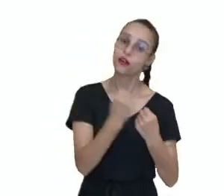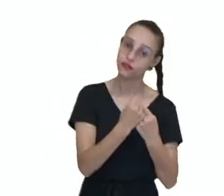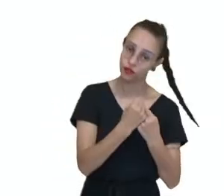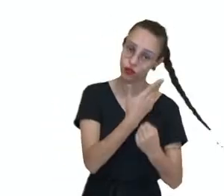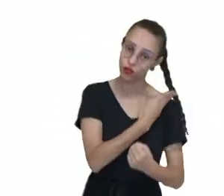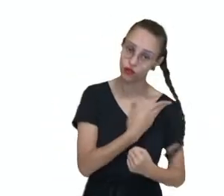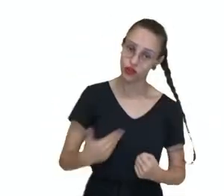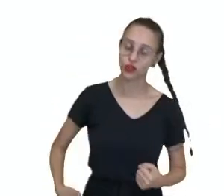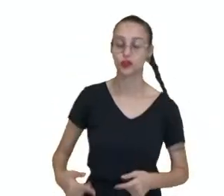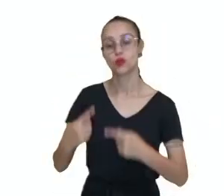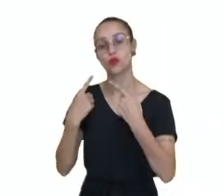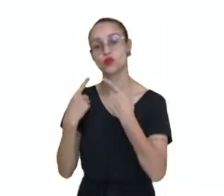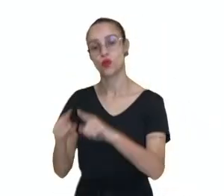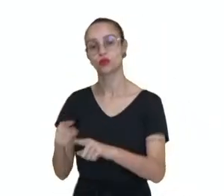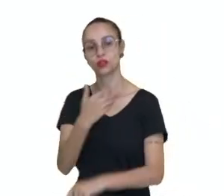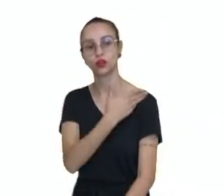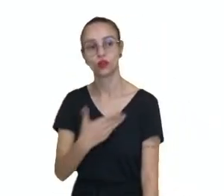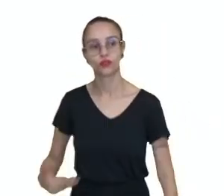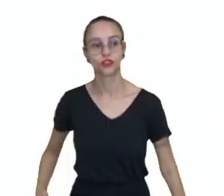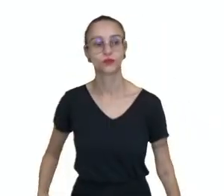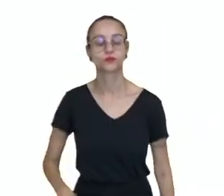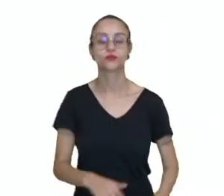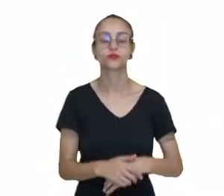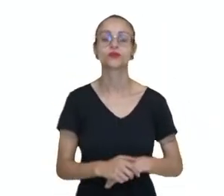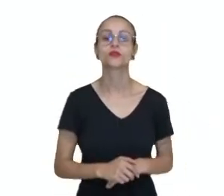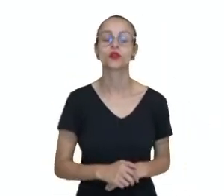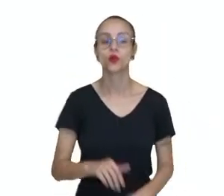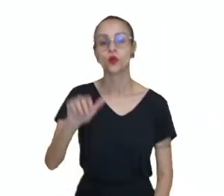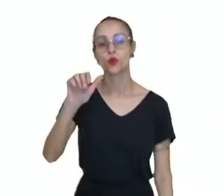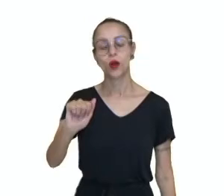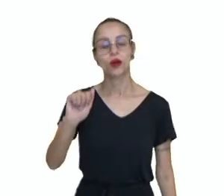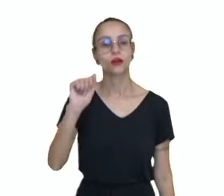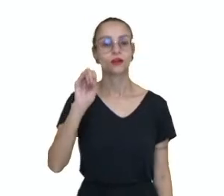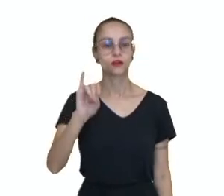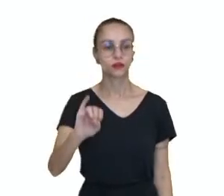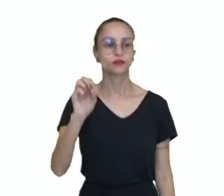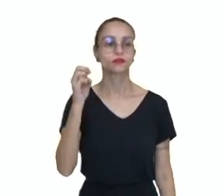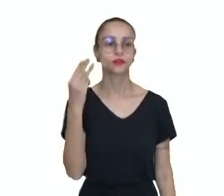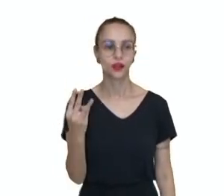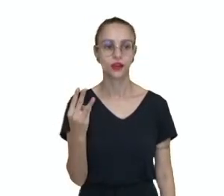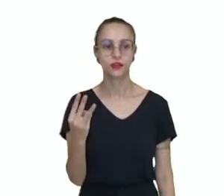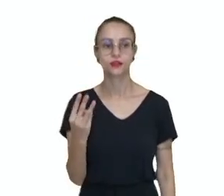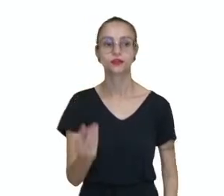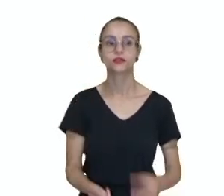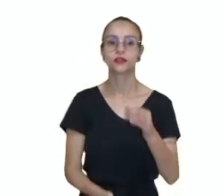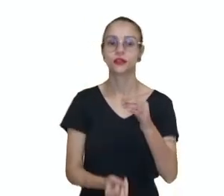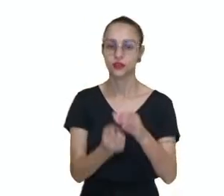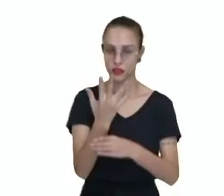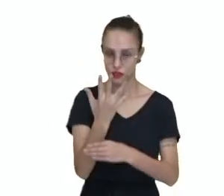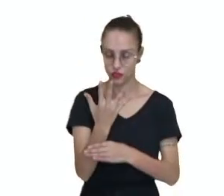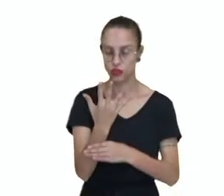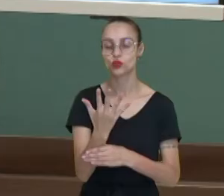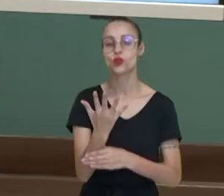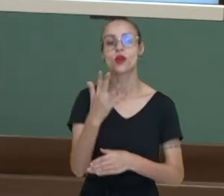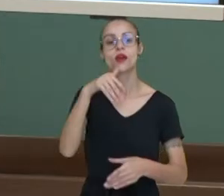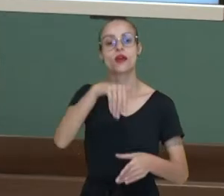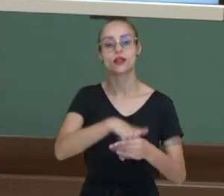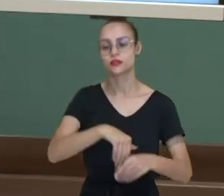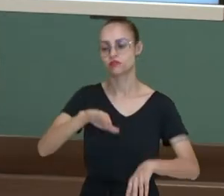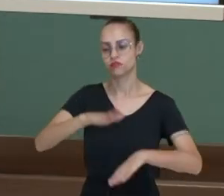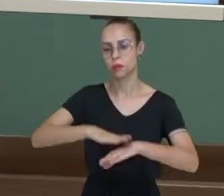governo, ou contra o governo. O ato institucional número 3 estabeleceu eleições indiretas para